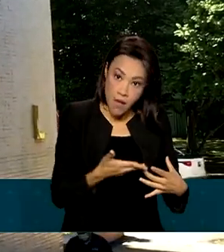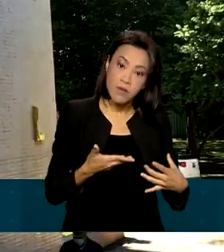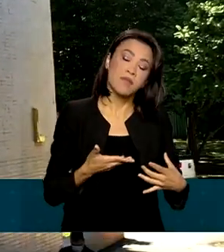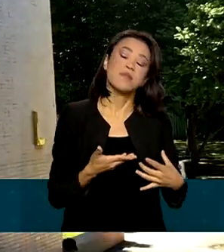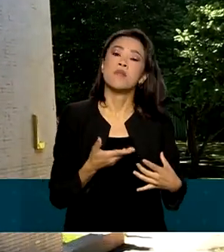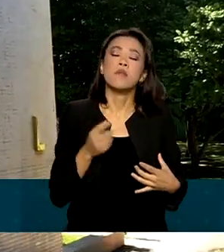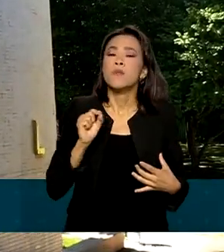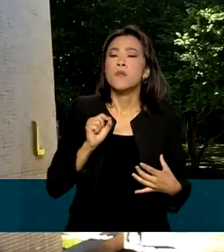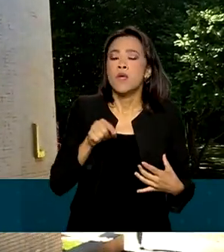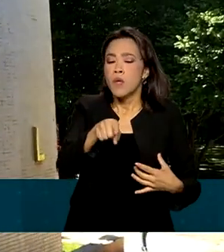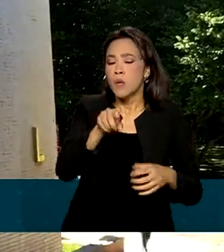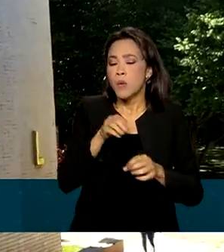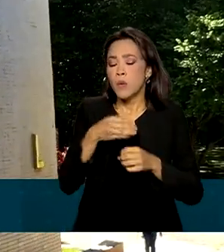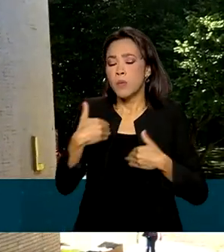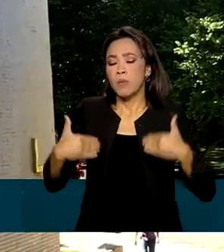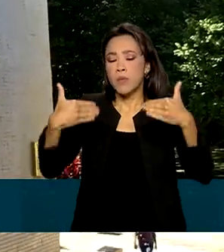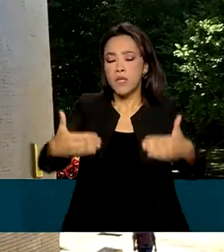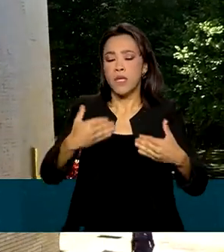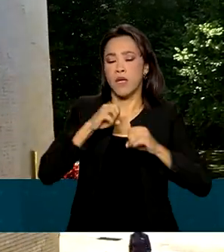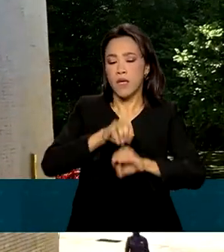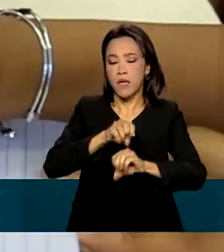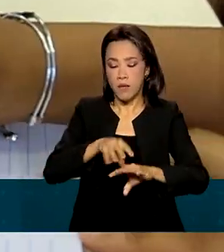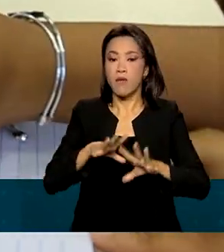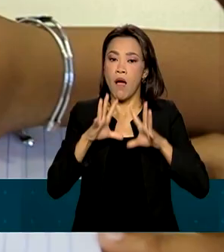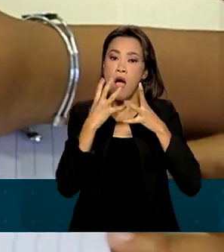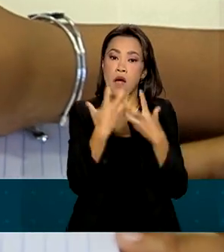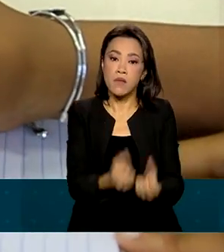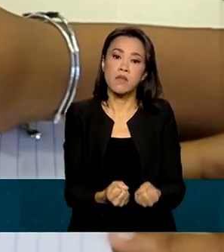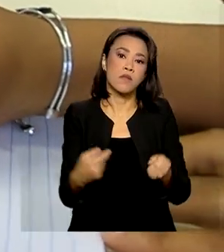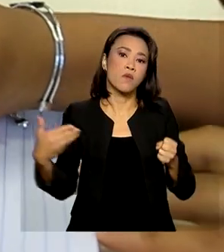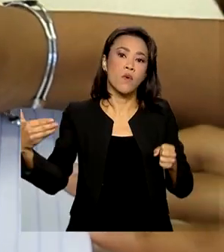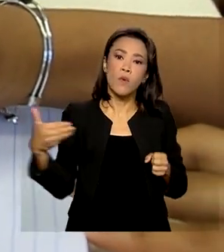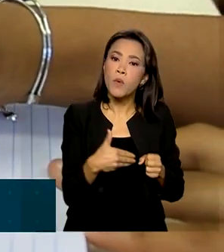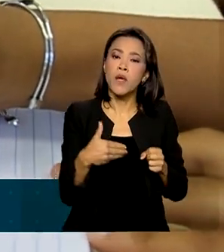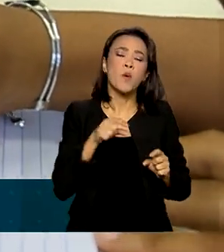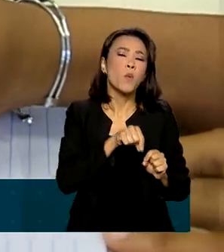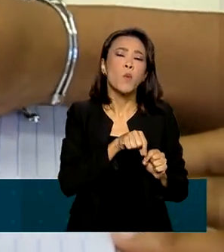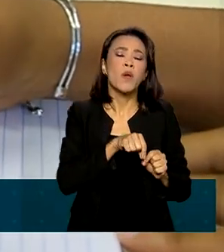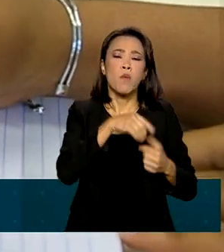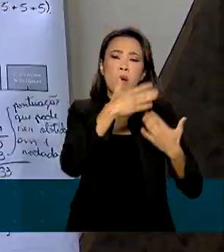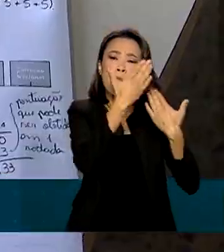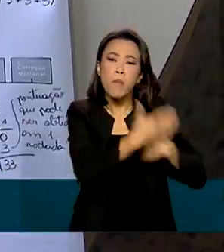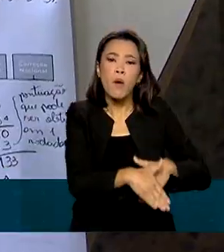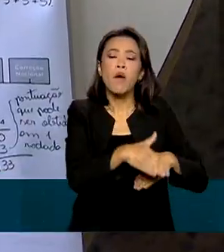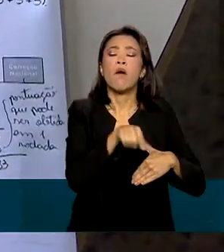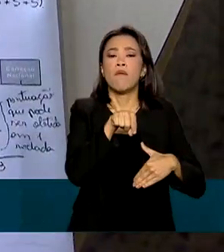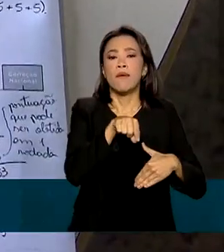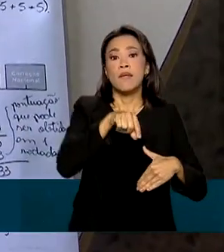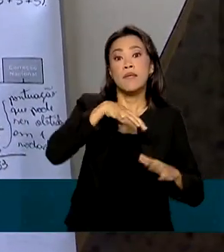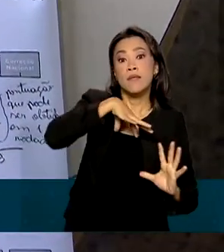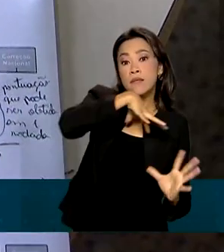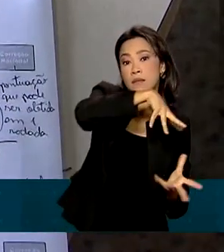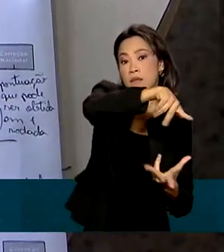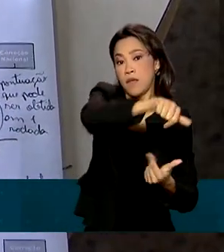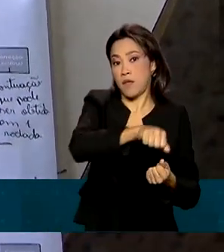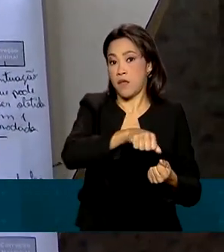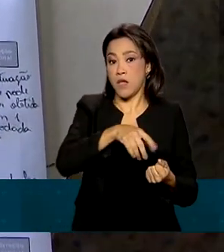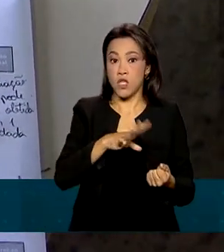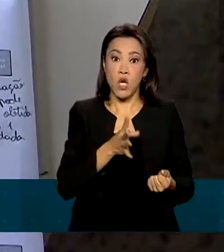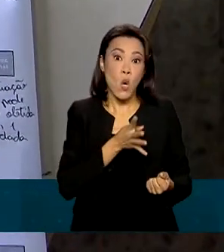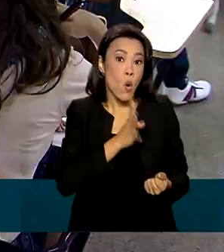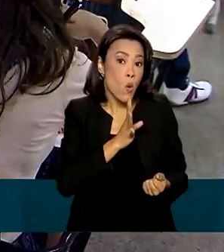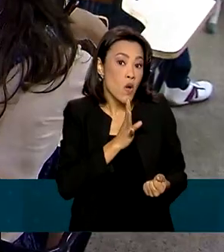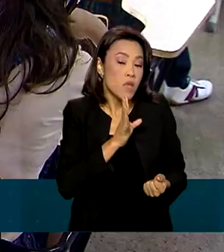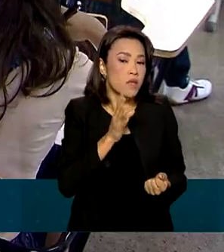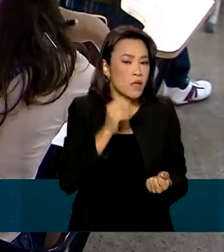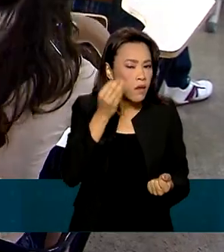o Ministério da Educação aderiu ao teens exame internacional de conhecimento que testa a habilidade em